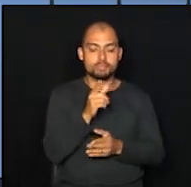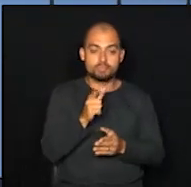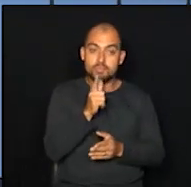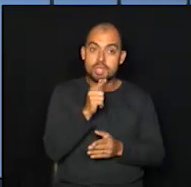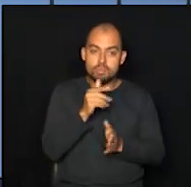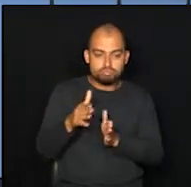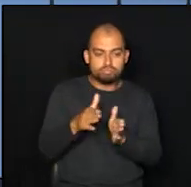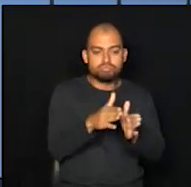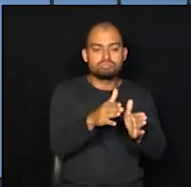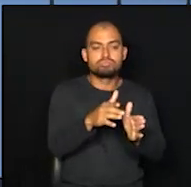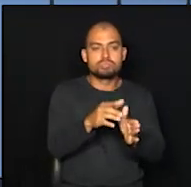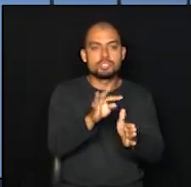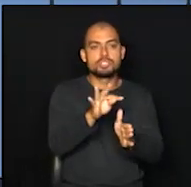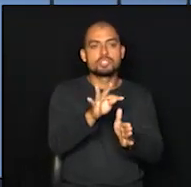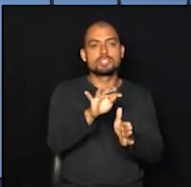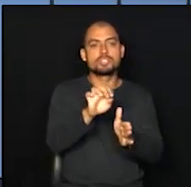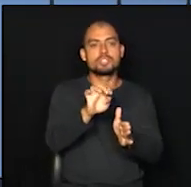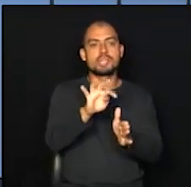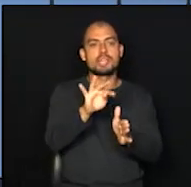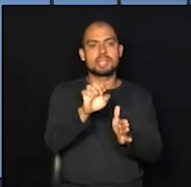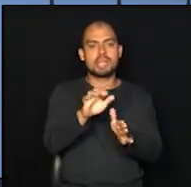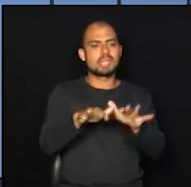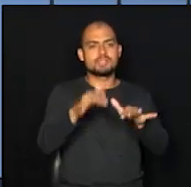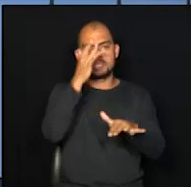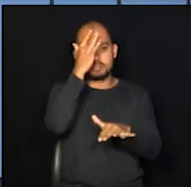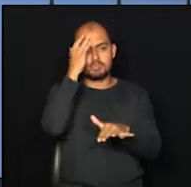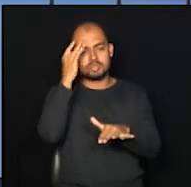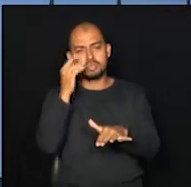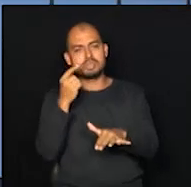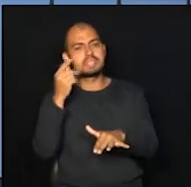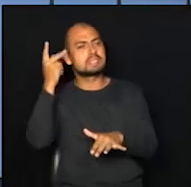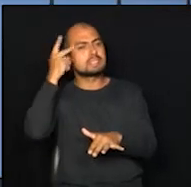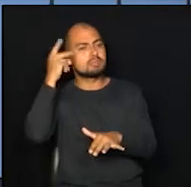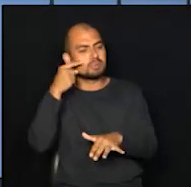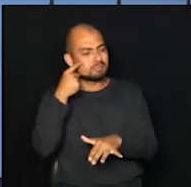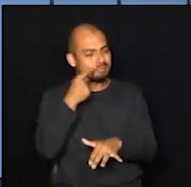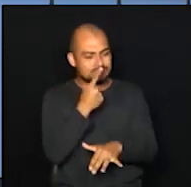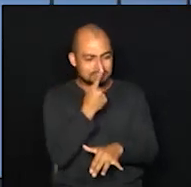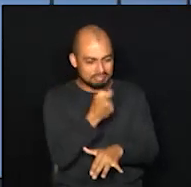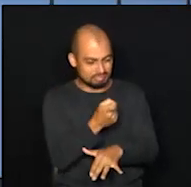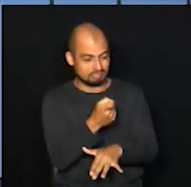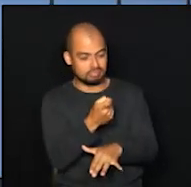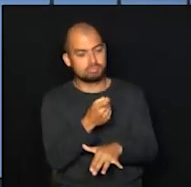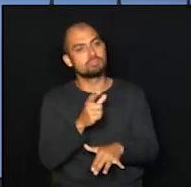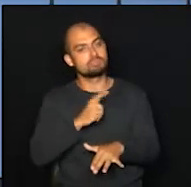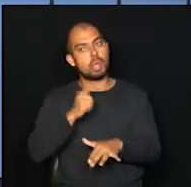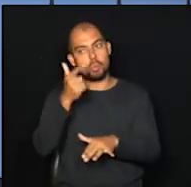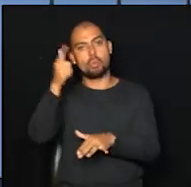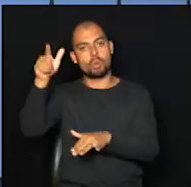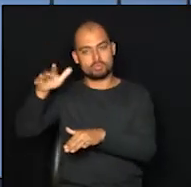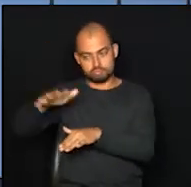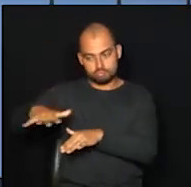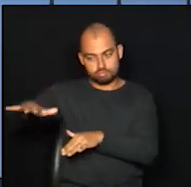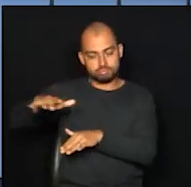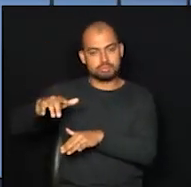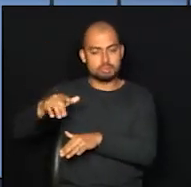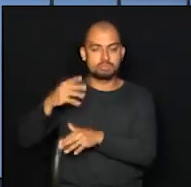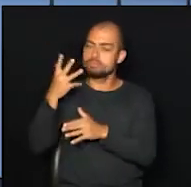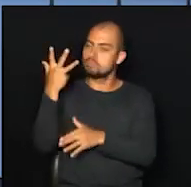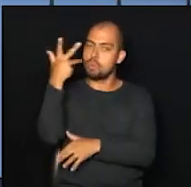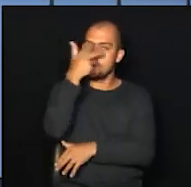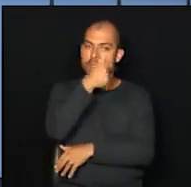Geralmente as pessoas conhecem só quando passa lá em São Paulo, tá poluído. Olha, gente, tem coisa muito bonita vindo aí nesse espetáculo hoje